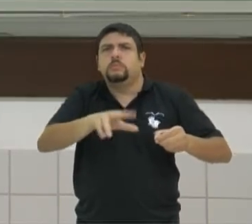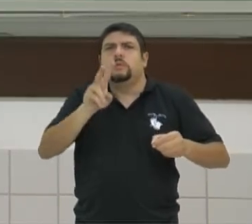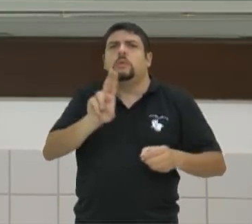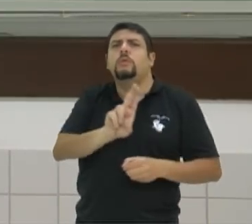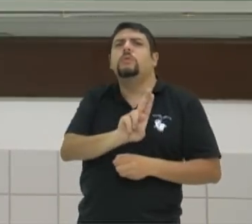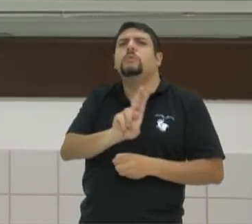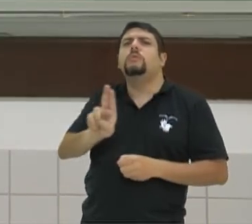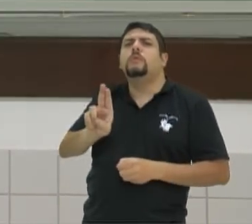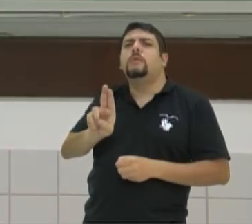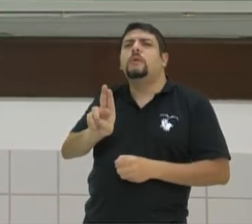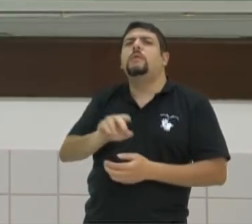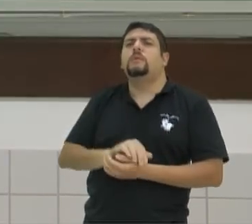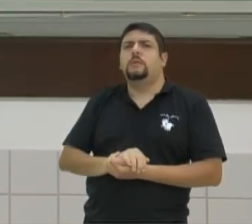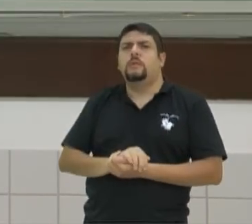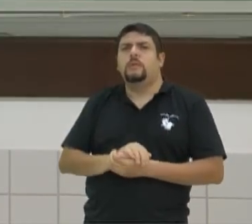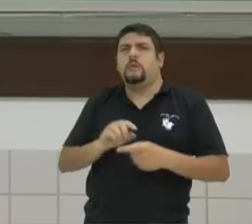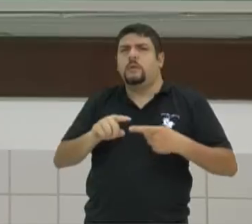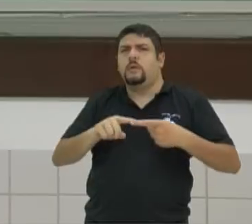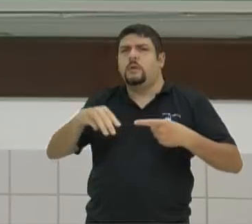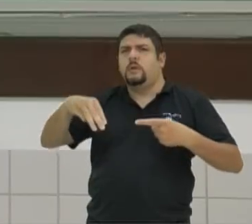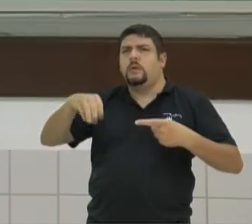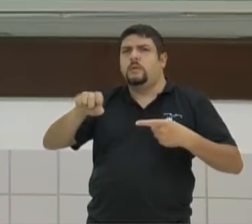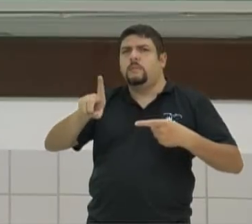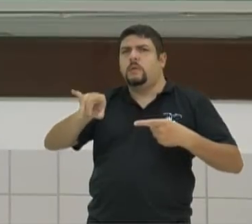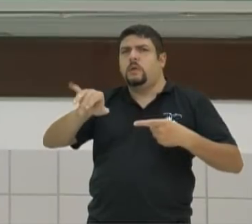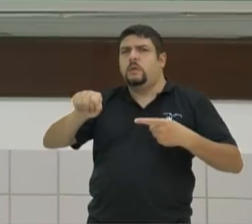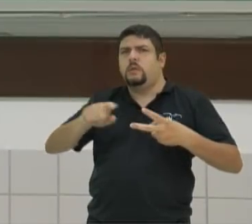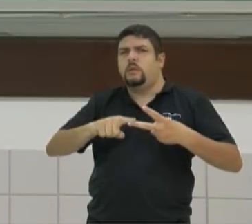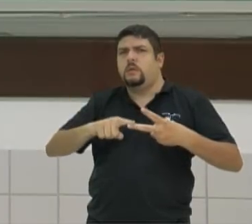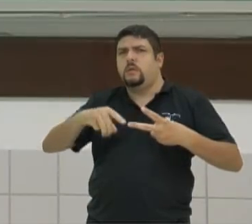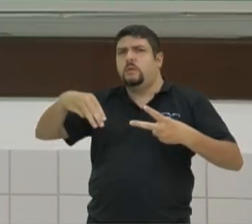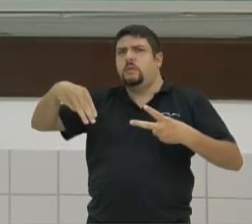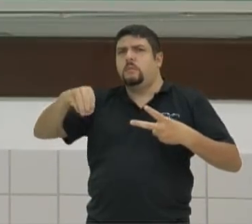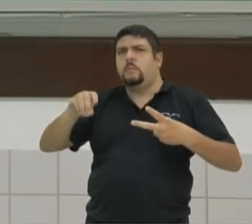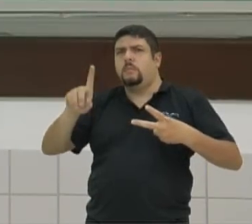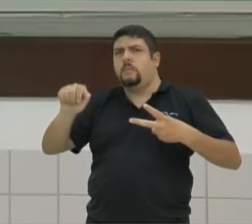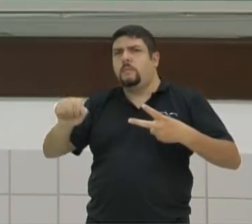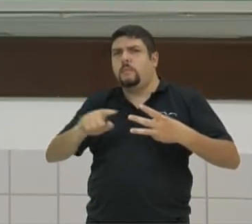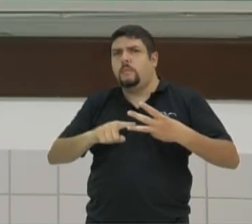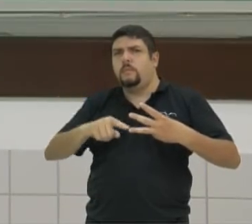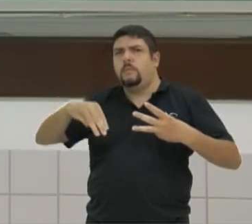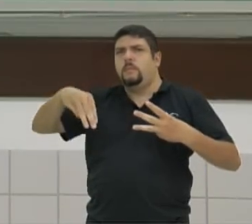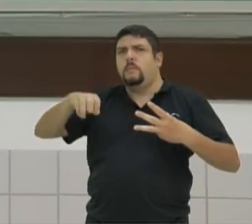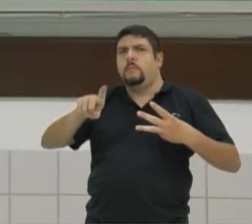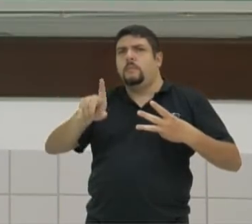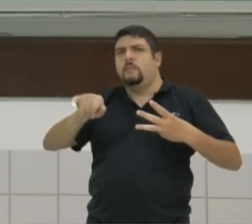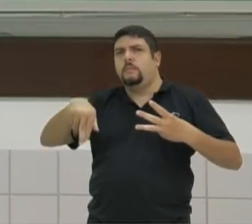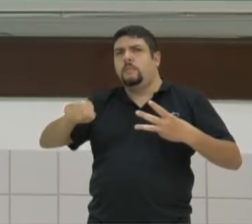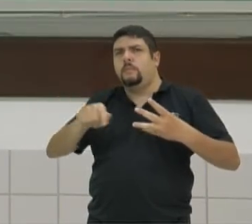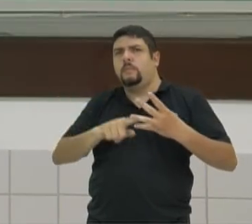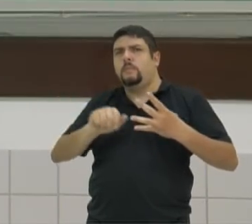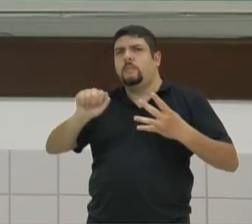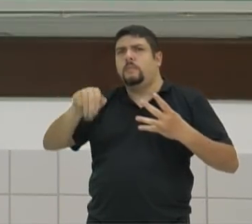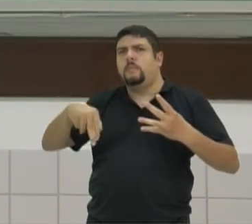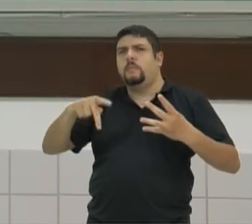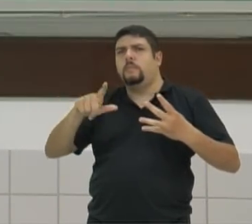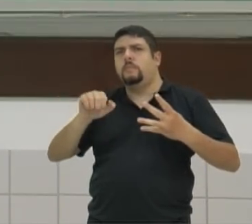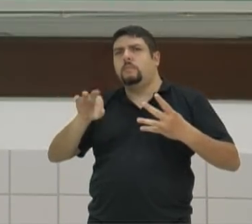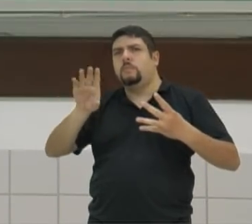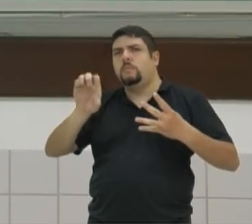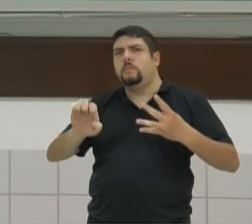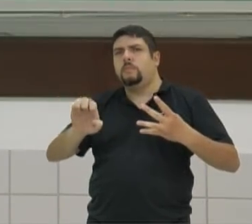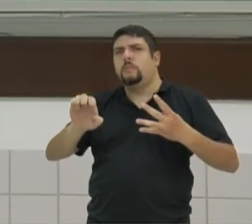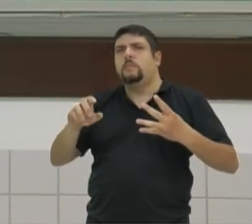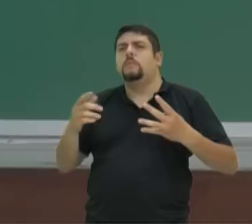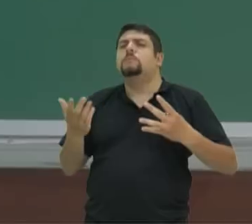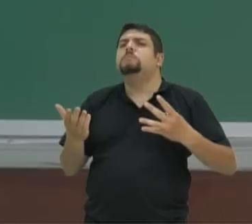Lembrou? É a média? É a moda? É a mediana ou é a amplitude? Vamos